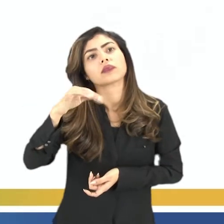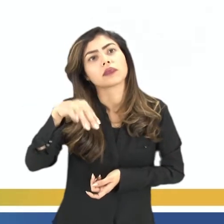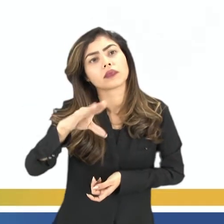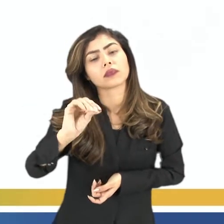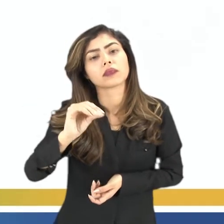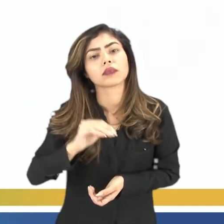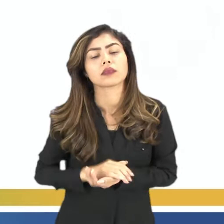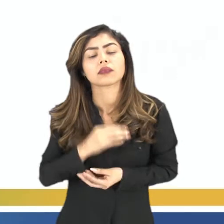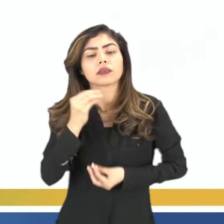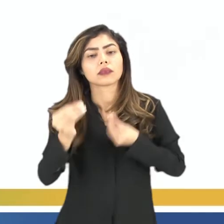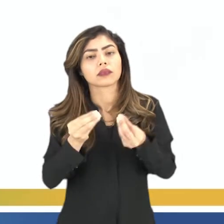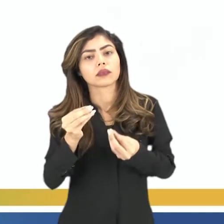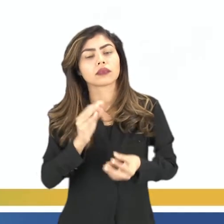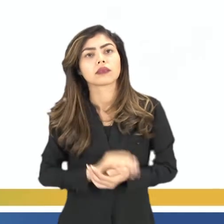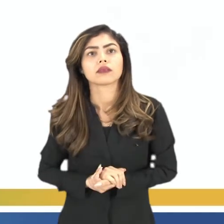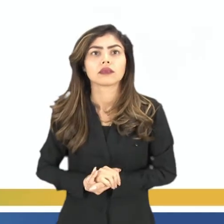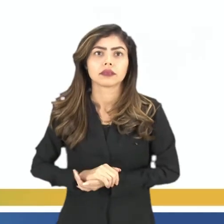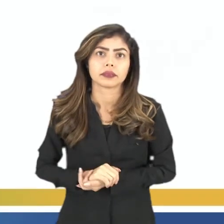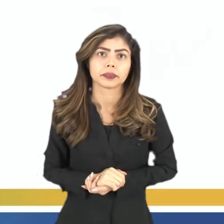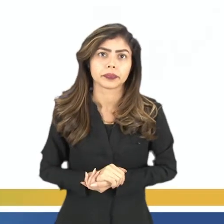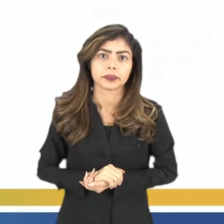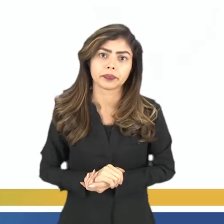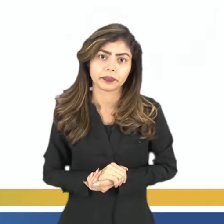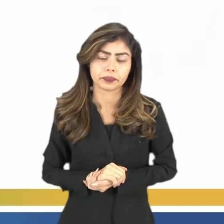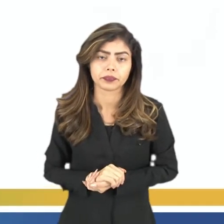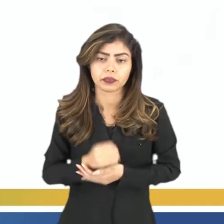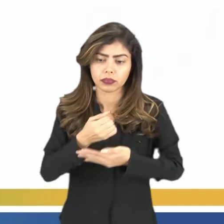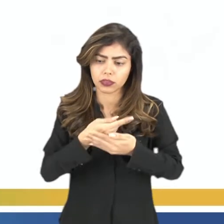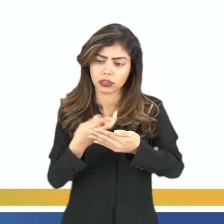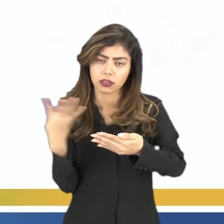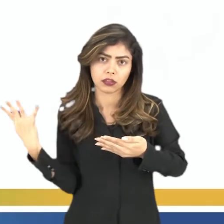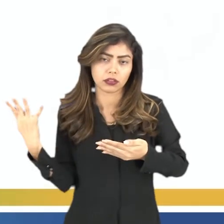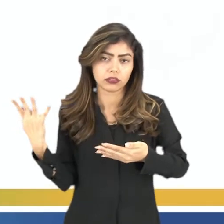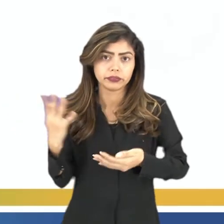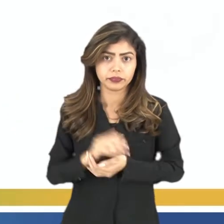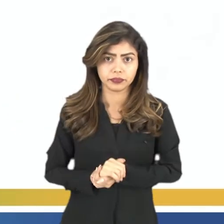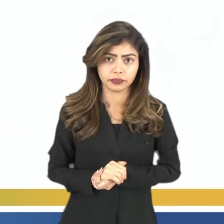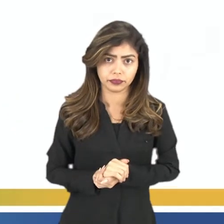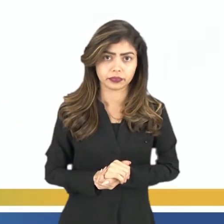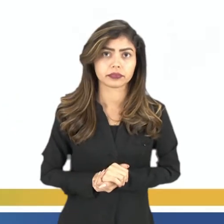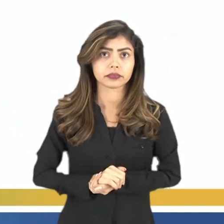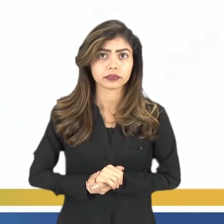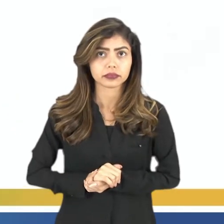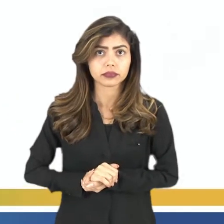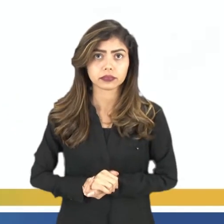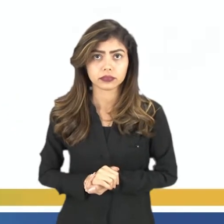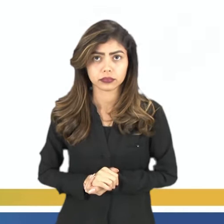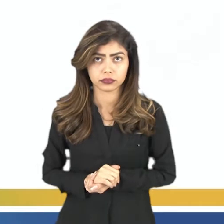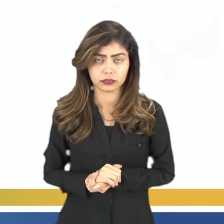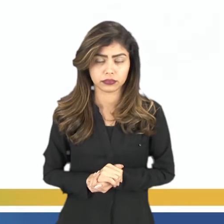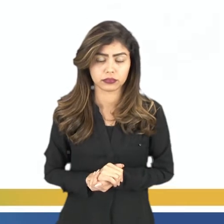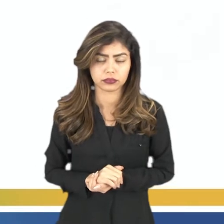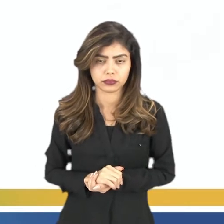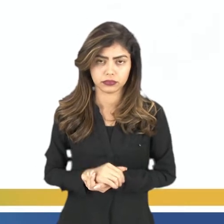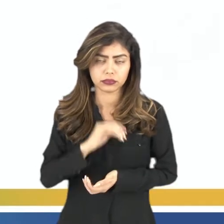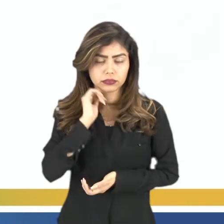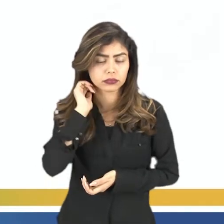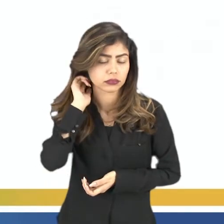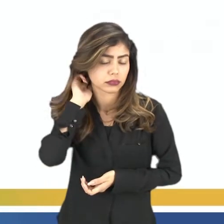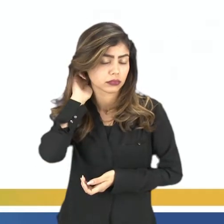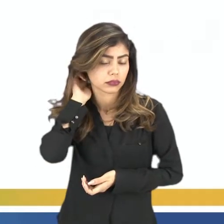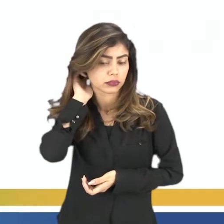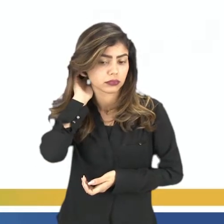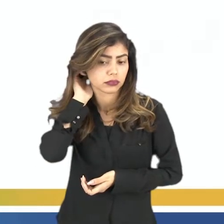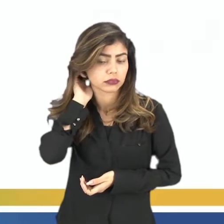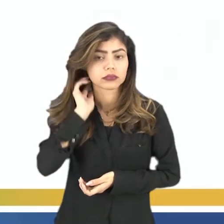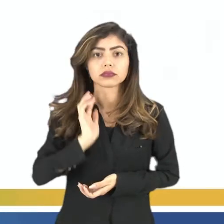que, tan pronto como, cuando, siempre, ou siempre que, perdão, e hasta que,